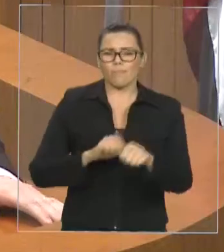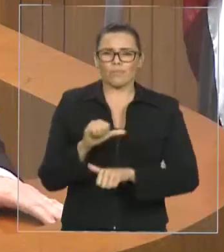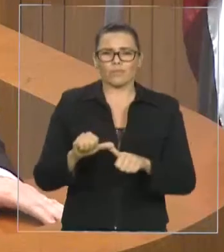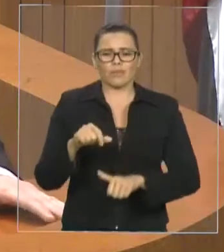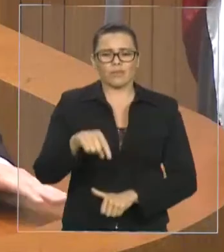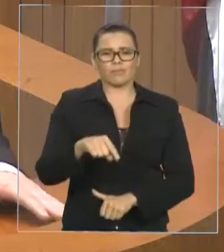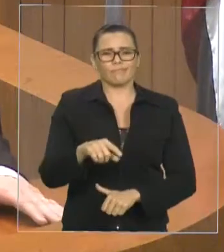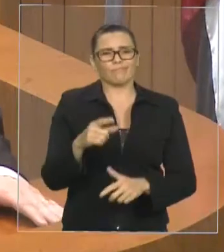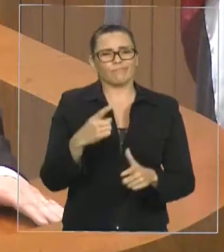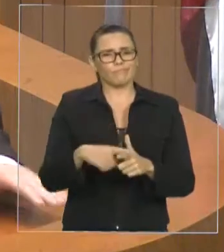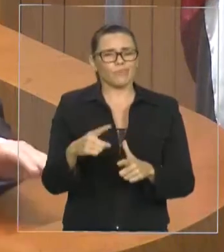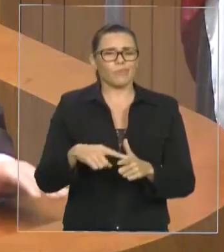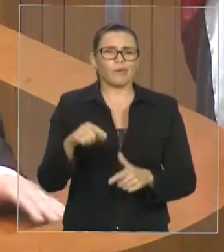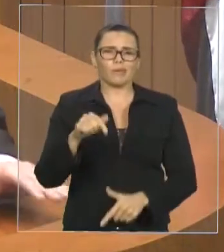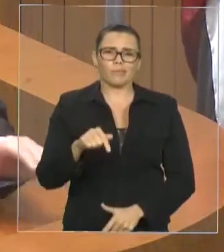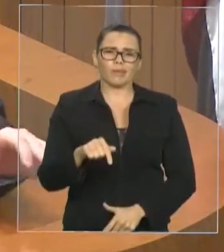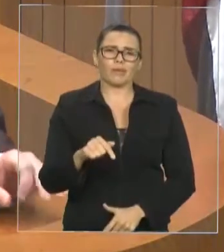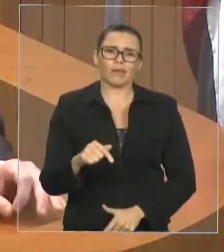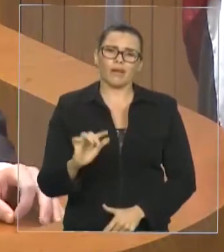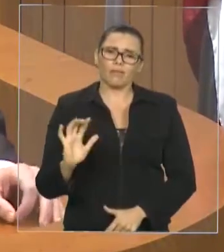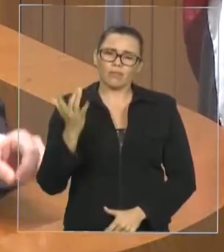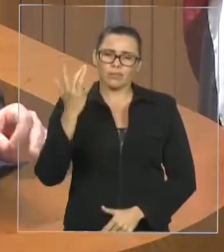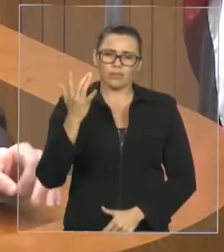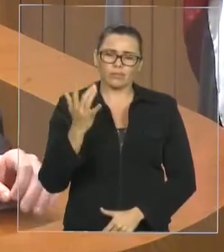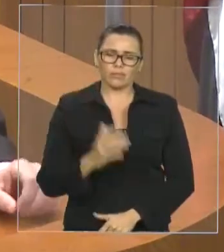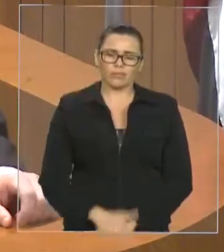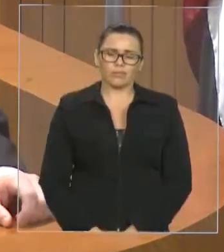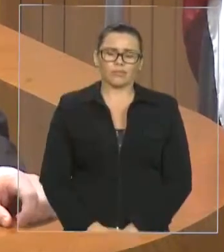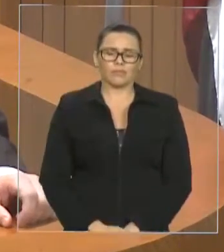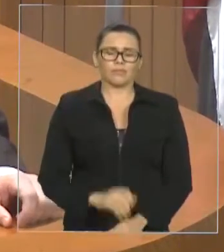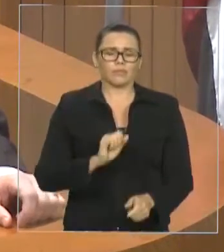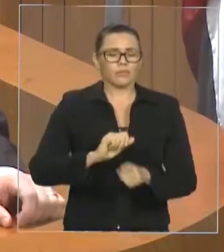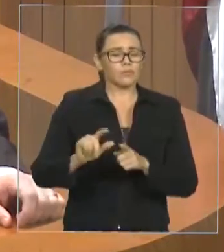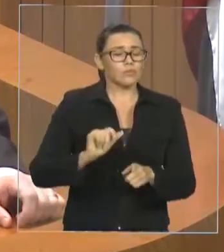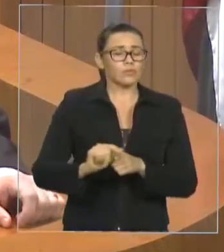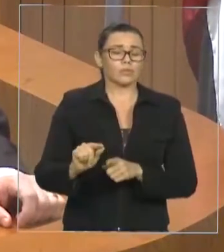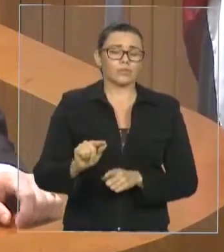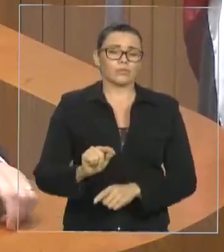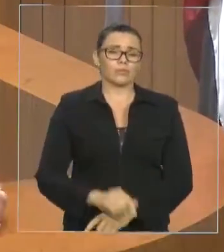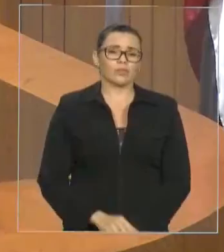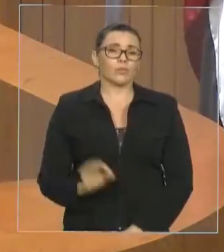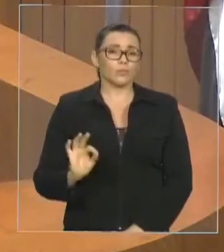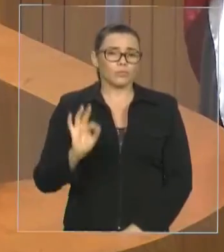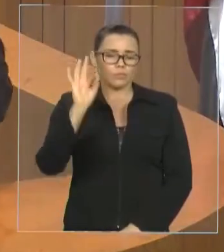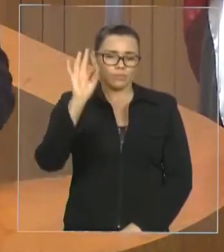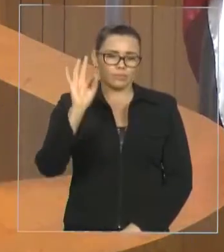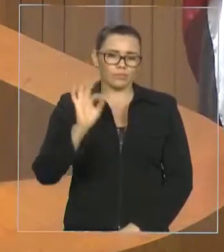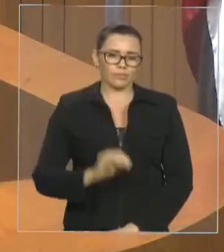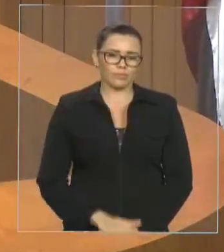do campus da universidade federal do maranhão no município de pimenta obrigado